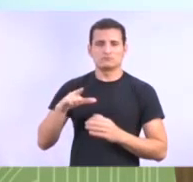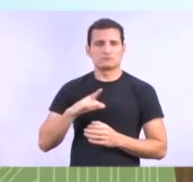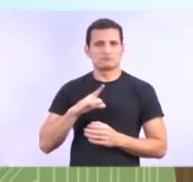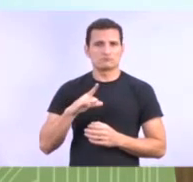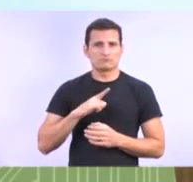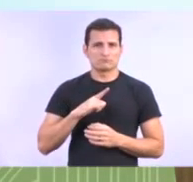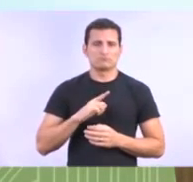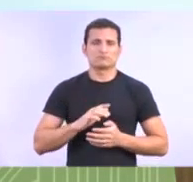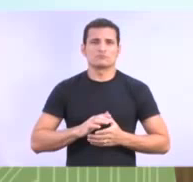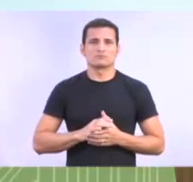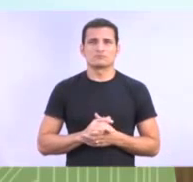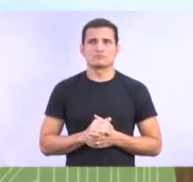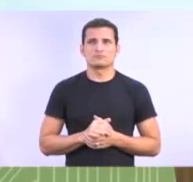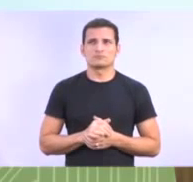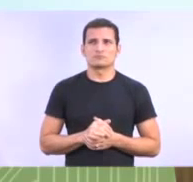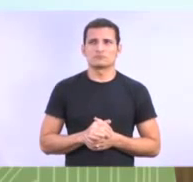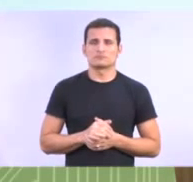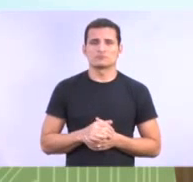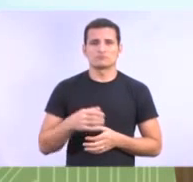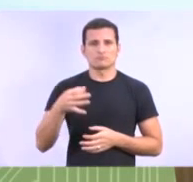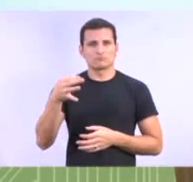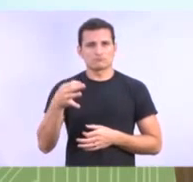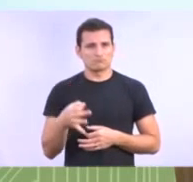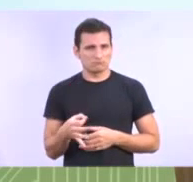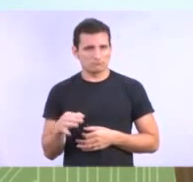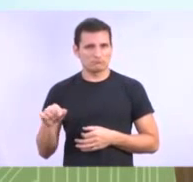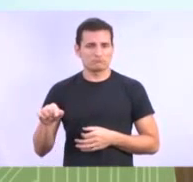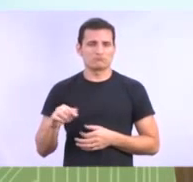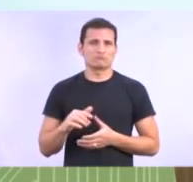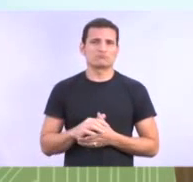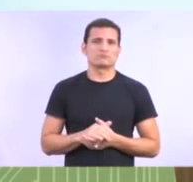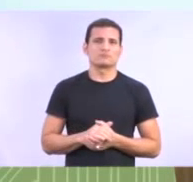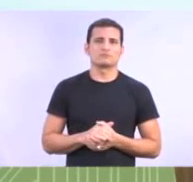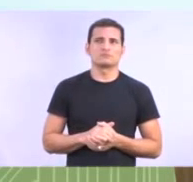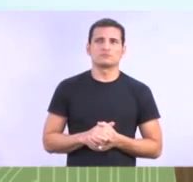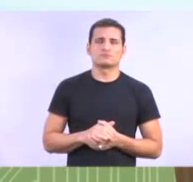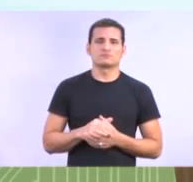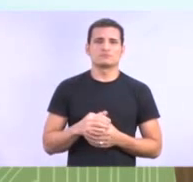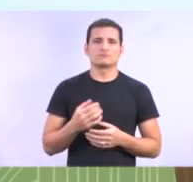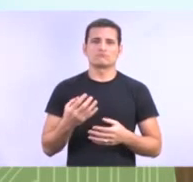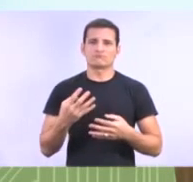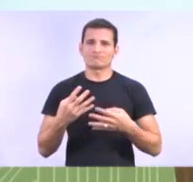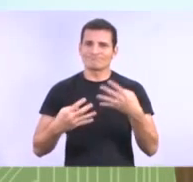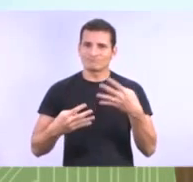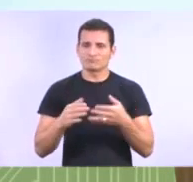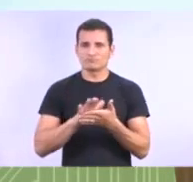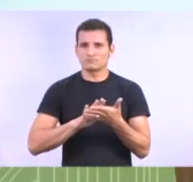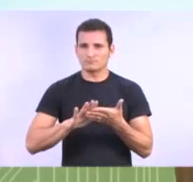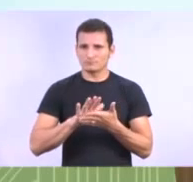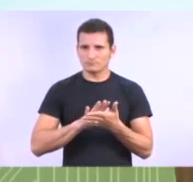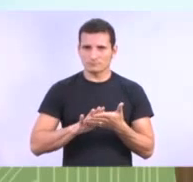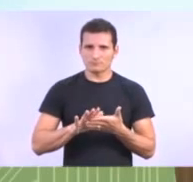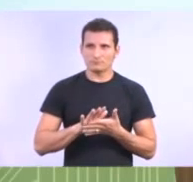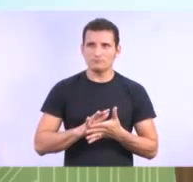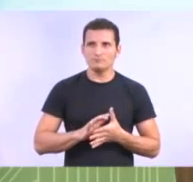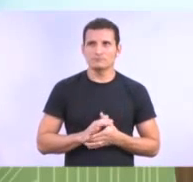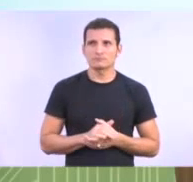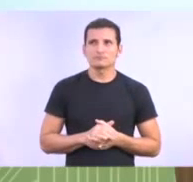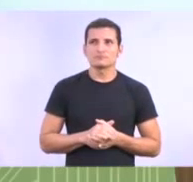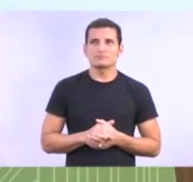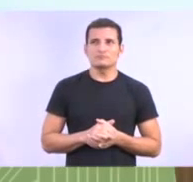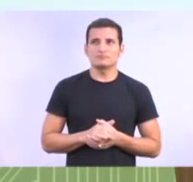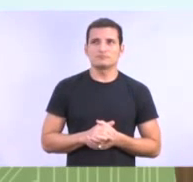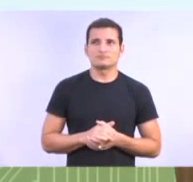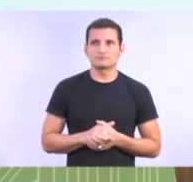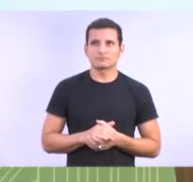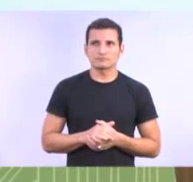forma íntegra e de forma que ela ocorra de fato, não seja interrompida, e aí colocar por tudo abaixo. Imaginem isso